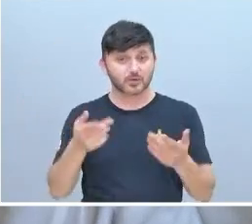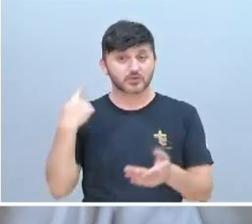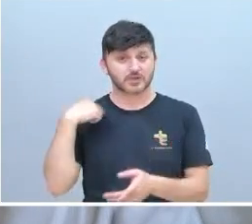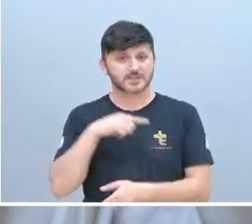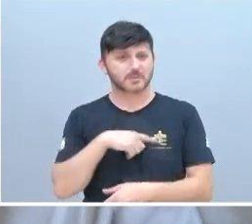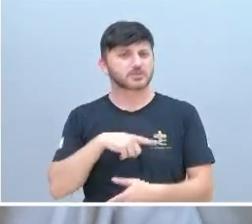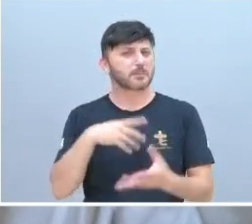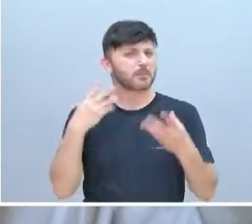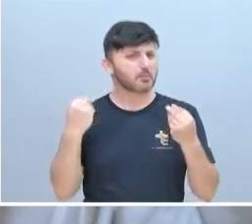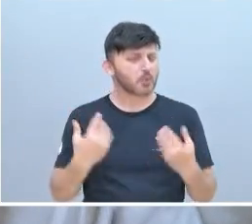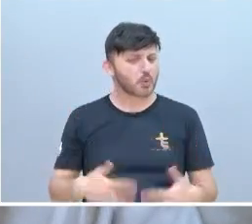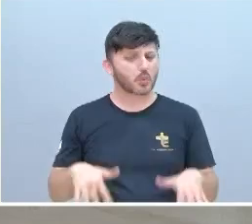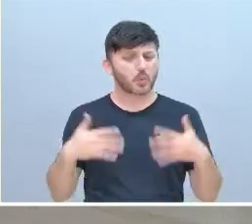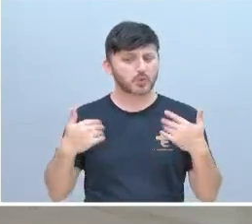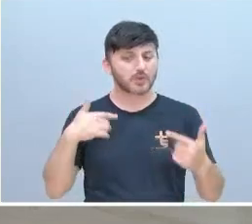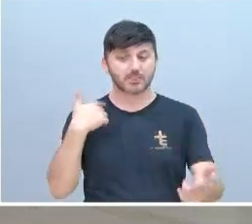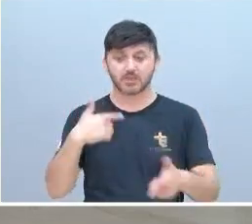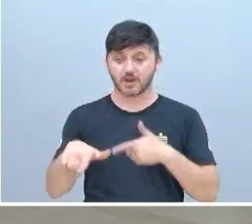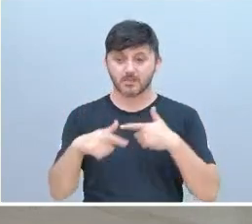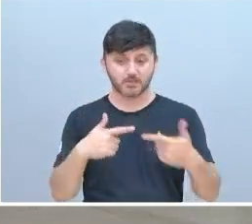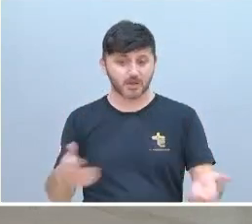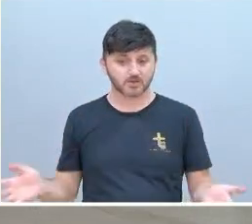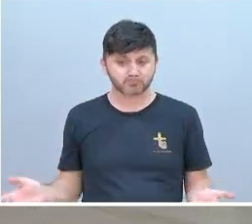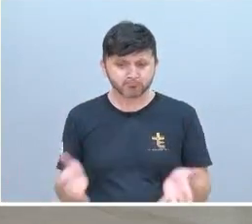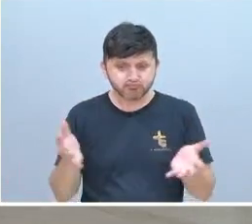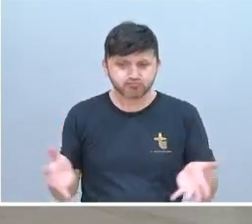muito, muito trabalho.